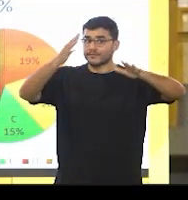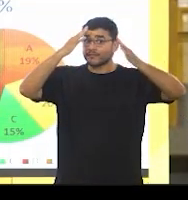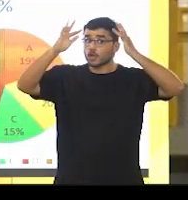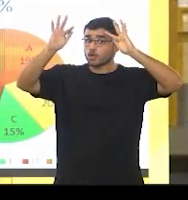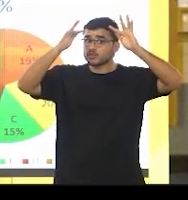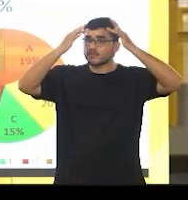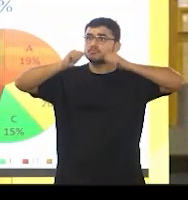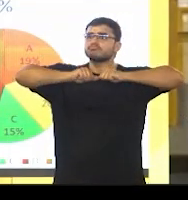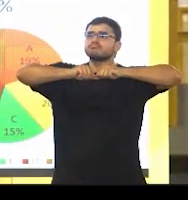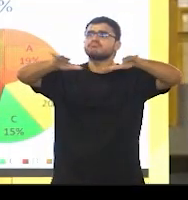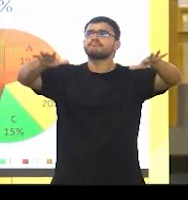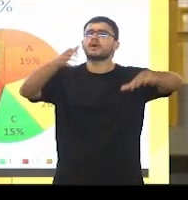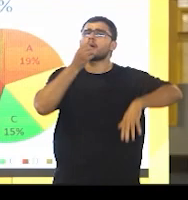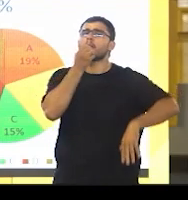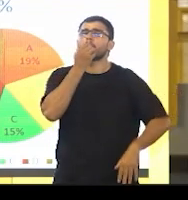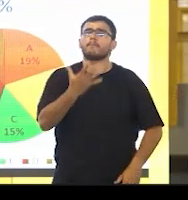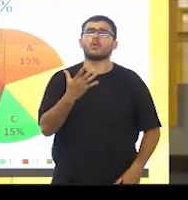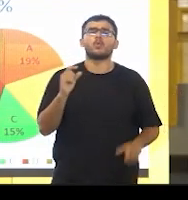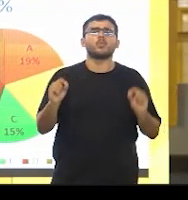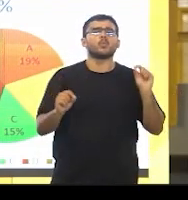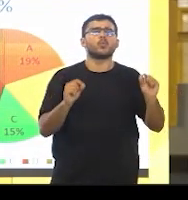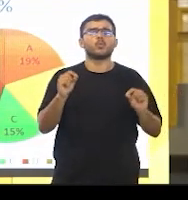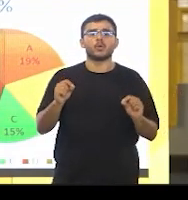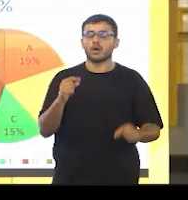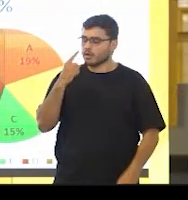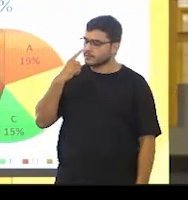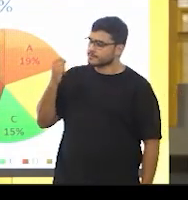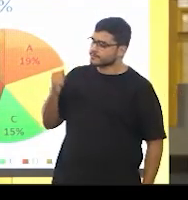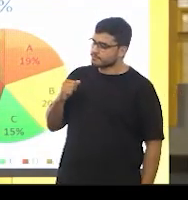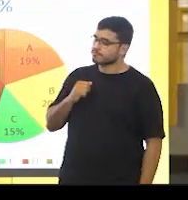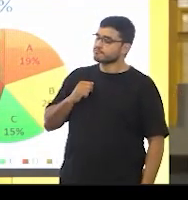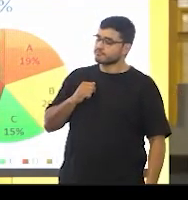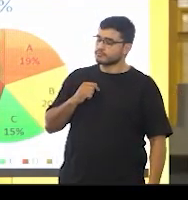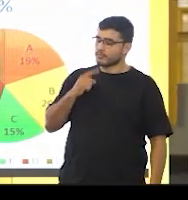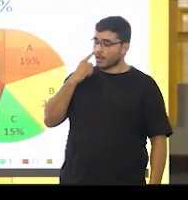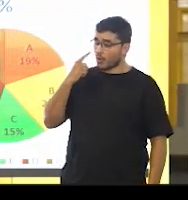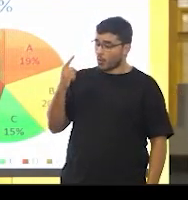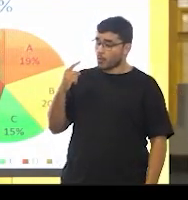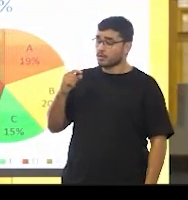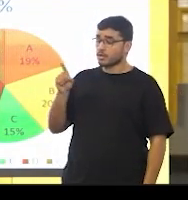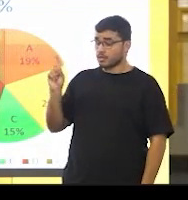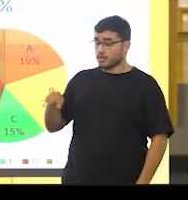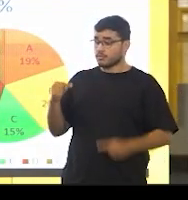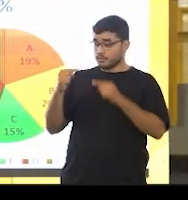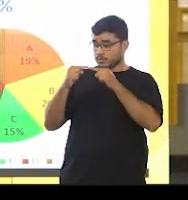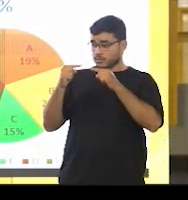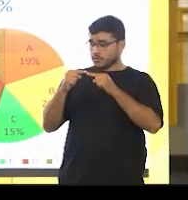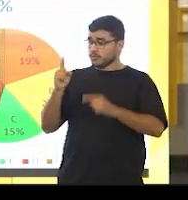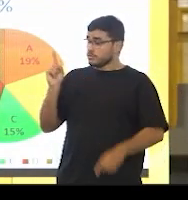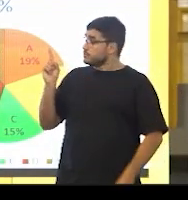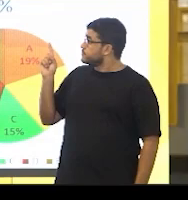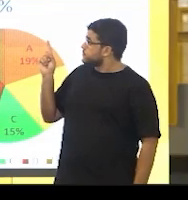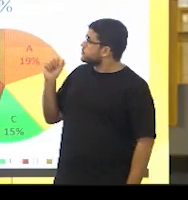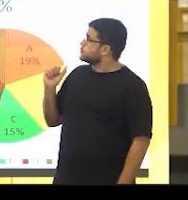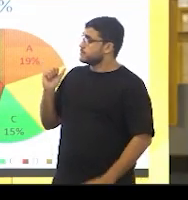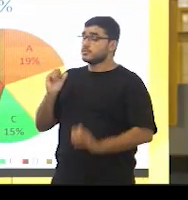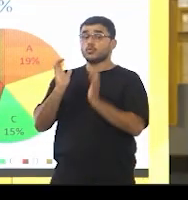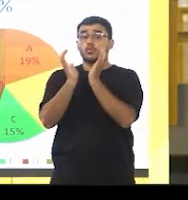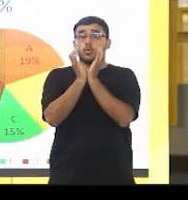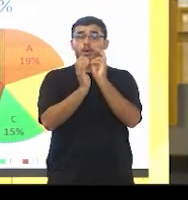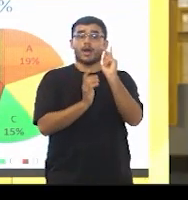Essa questão é a questão da habilidade 2, ó. Analisar a produção de memória pelas sociedades